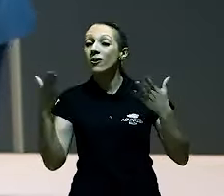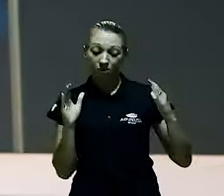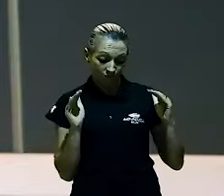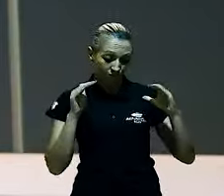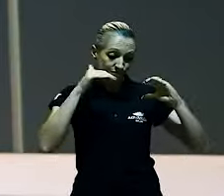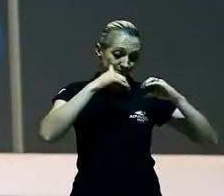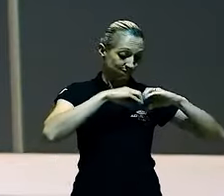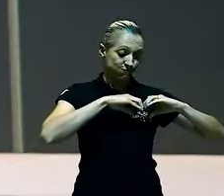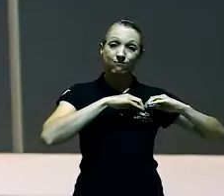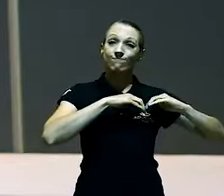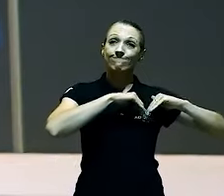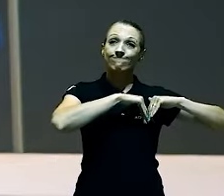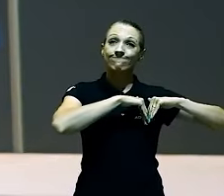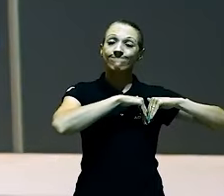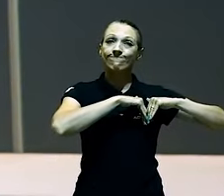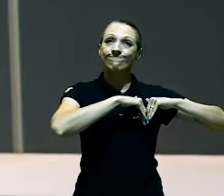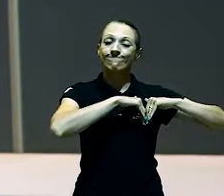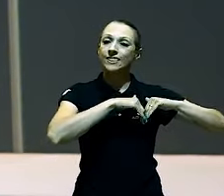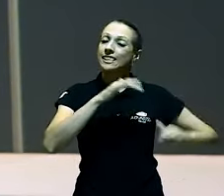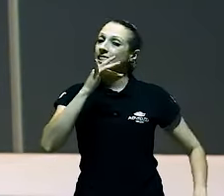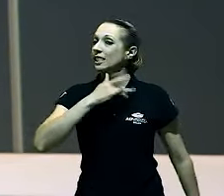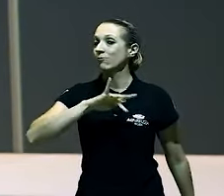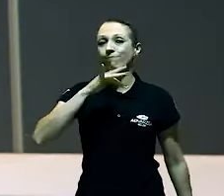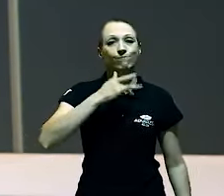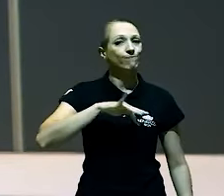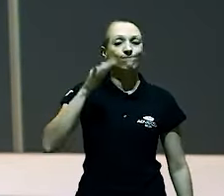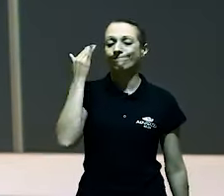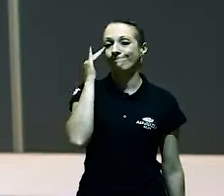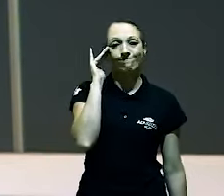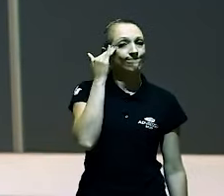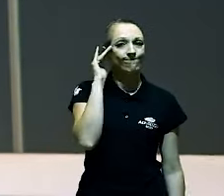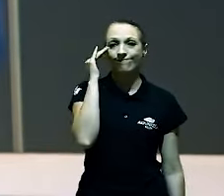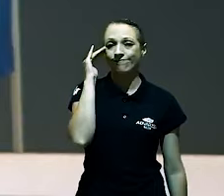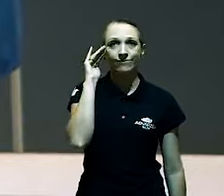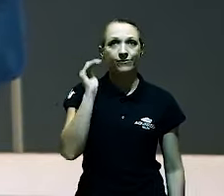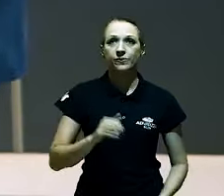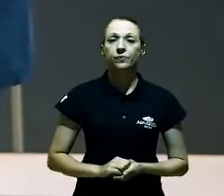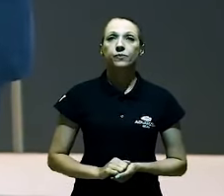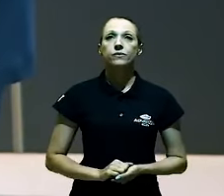a incompreensão da misericórdia de Deus para com as nações.